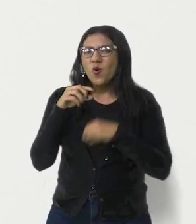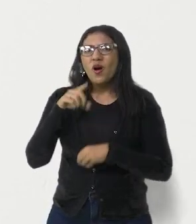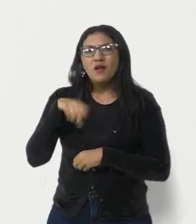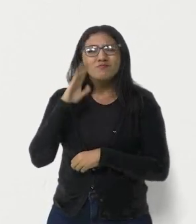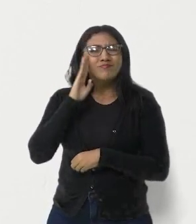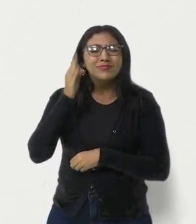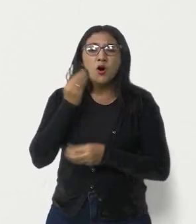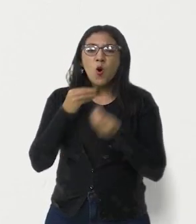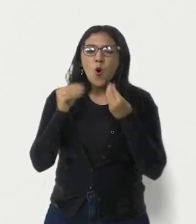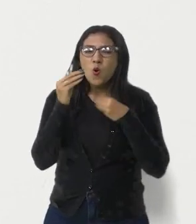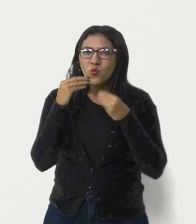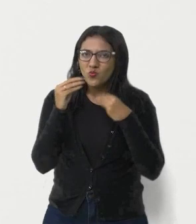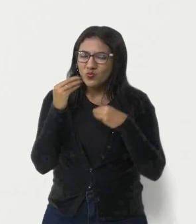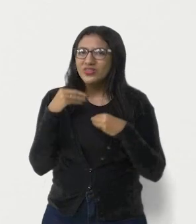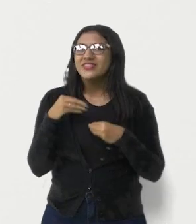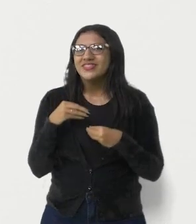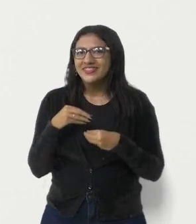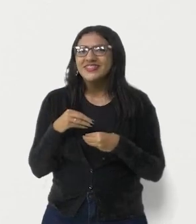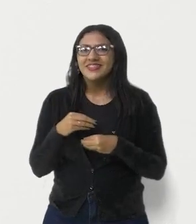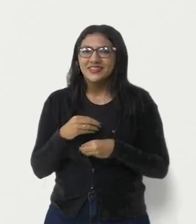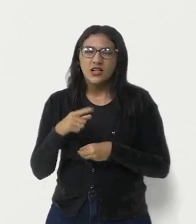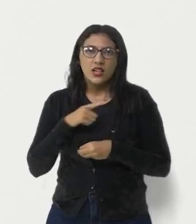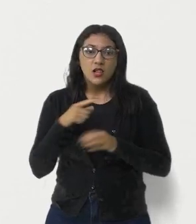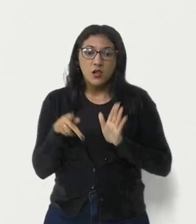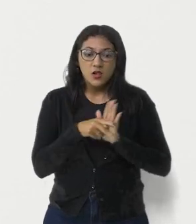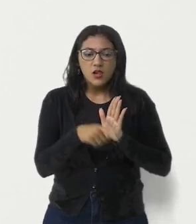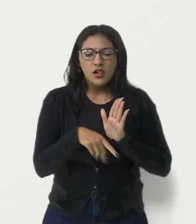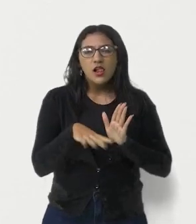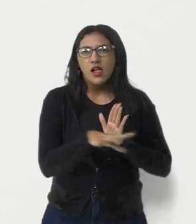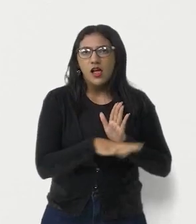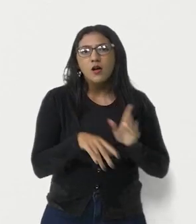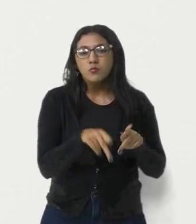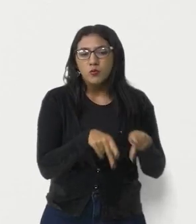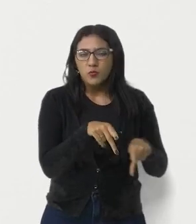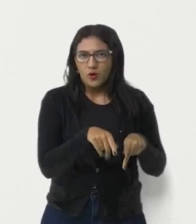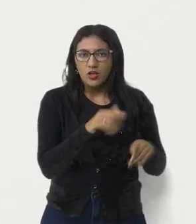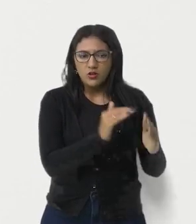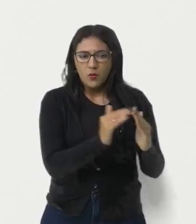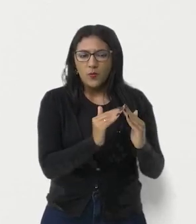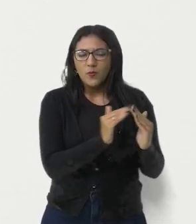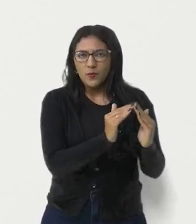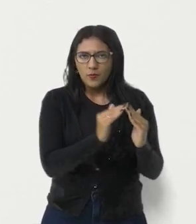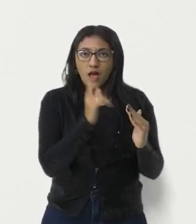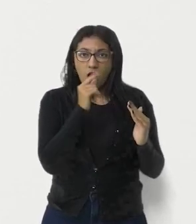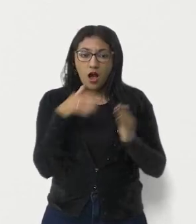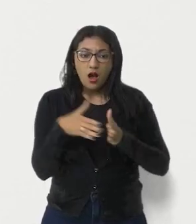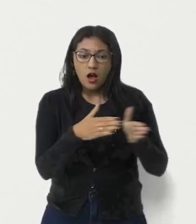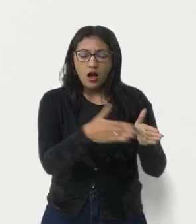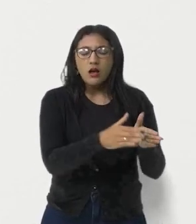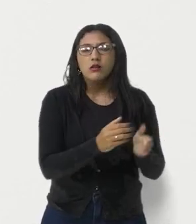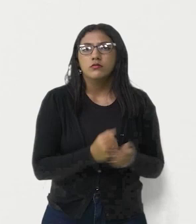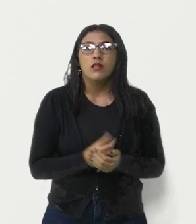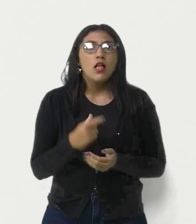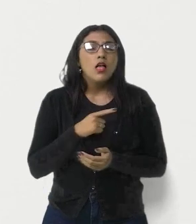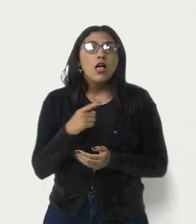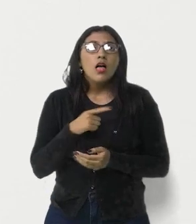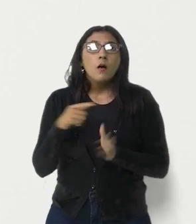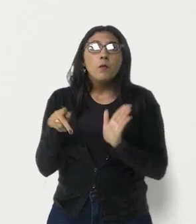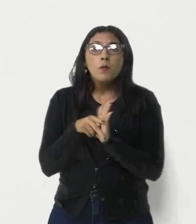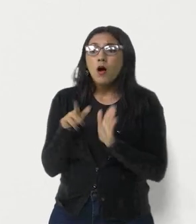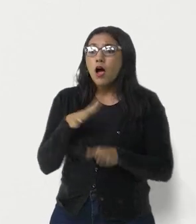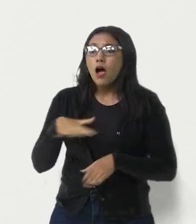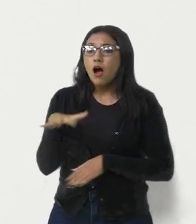aí a principal proteína dessas populações. Então elas vão utilizar os recursos naturais